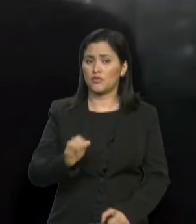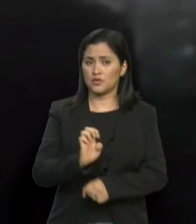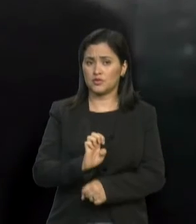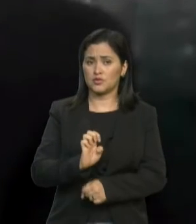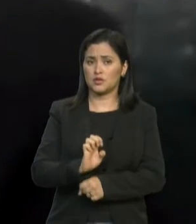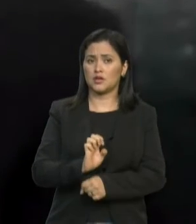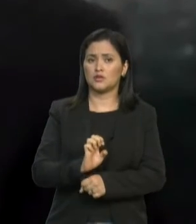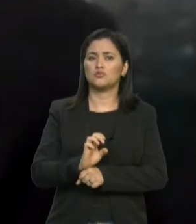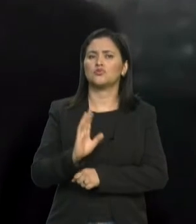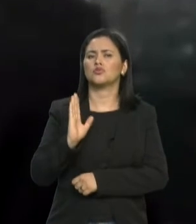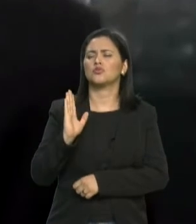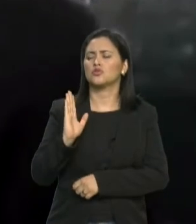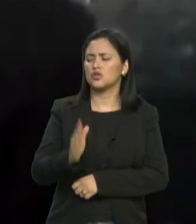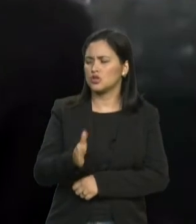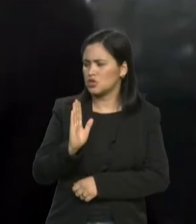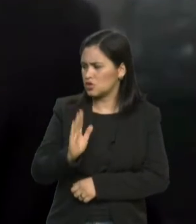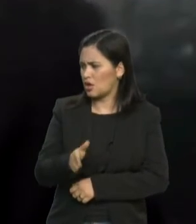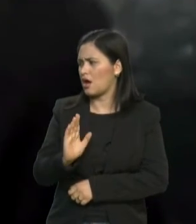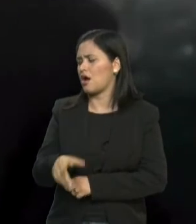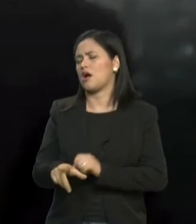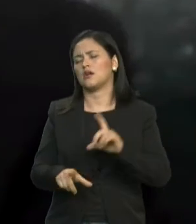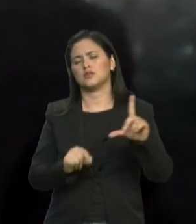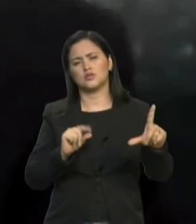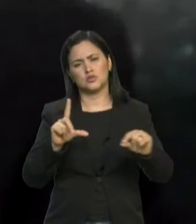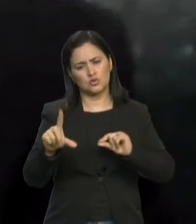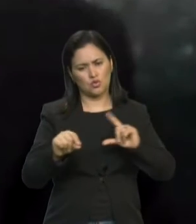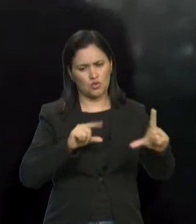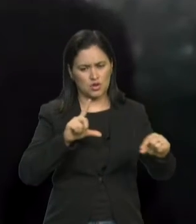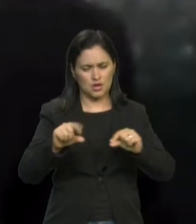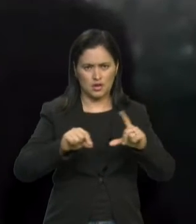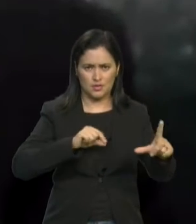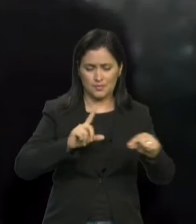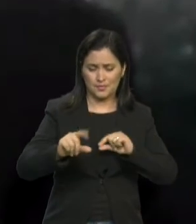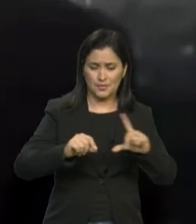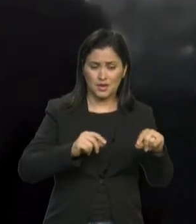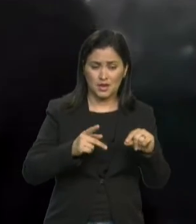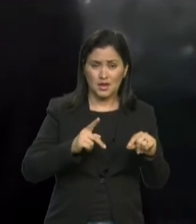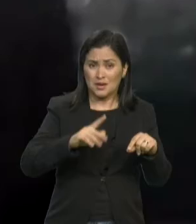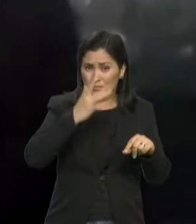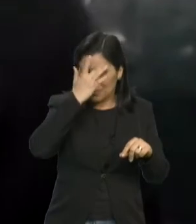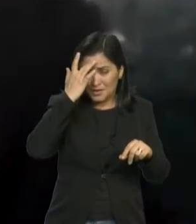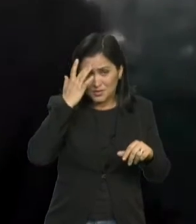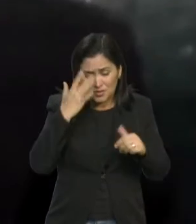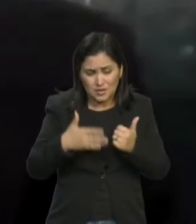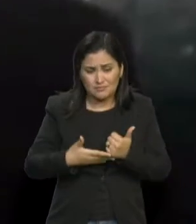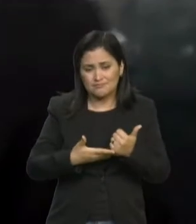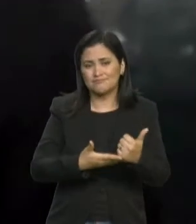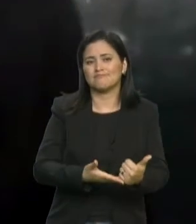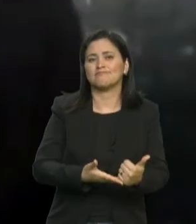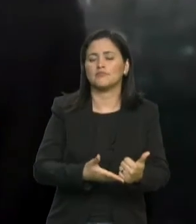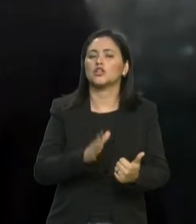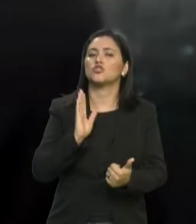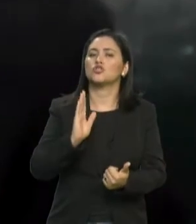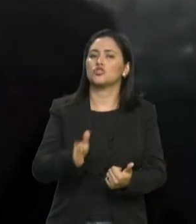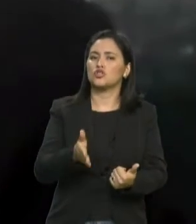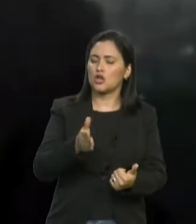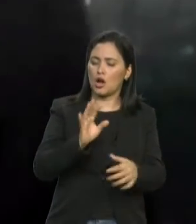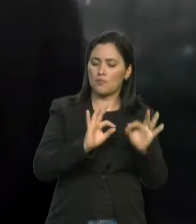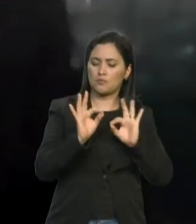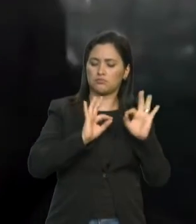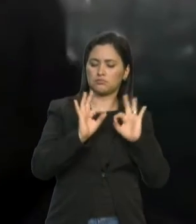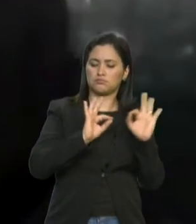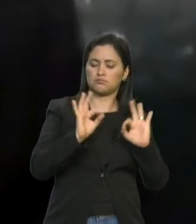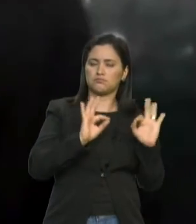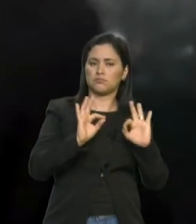público, fazendo campanha antecipada para 2022, com adesivo, com estrutura, com equipe